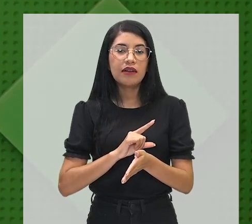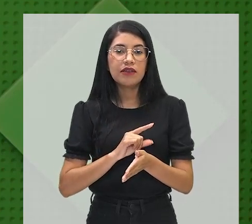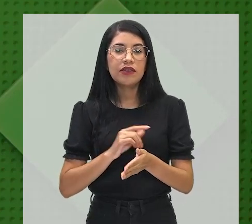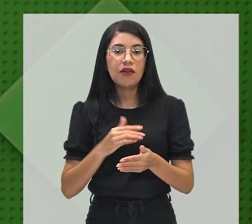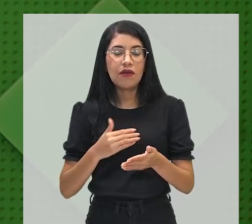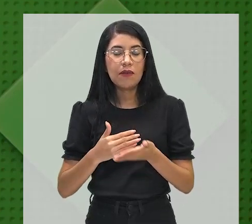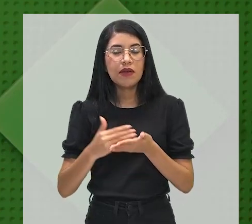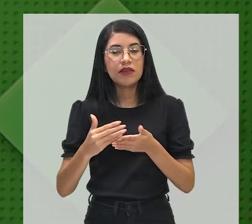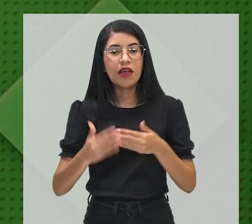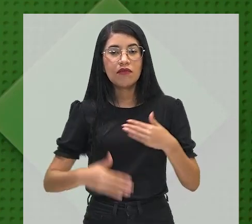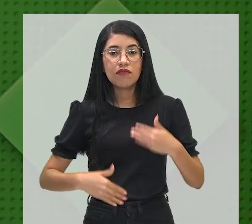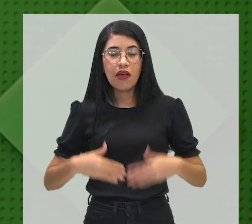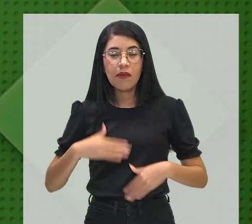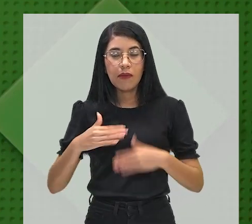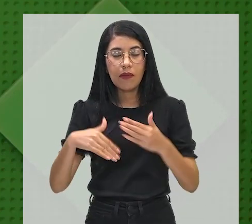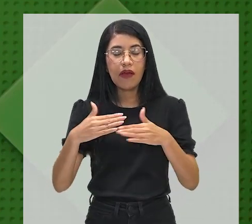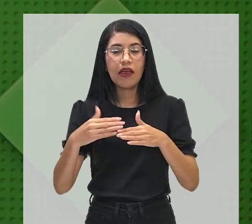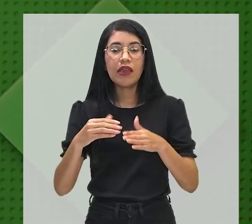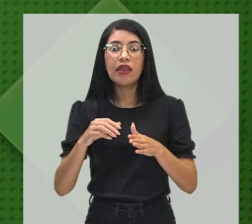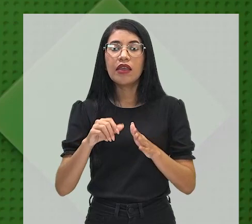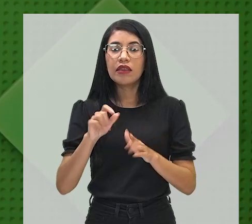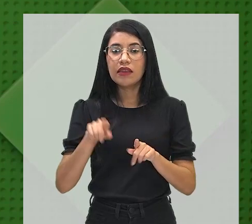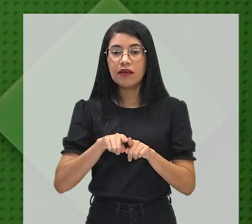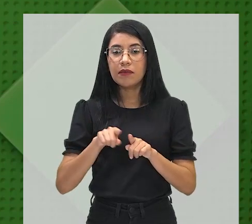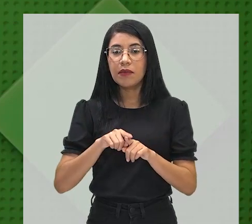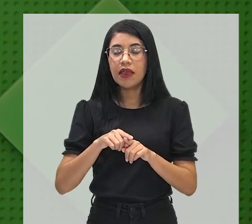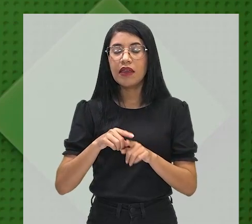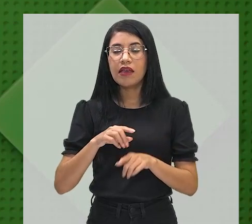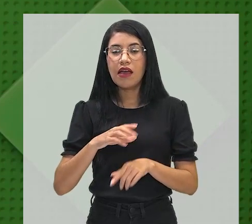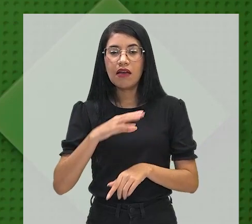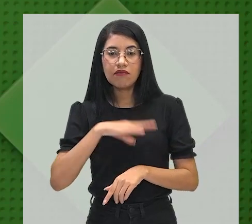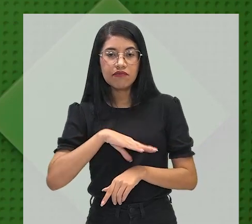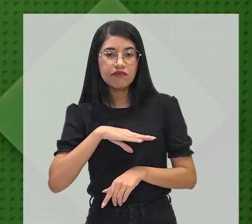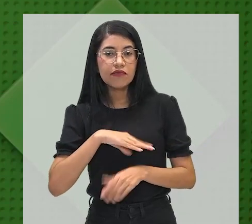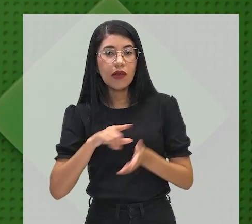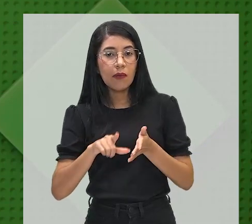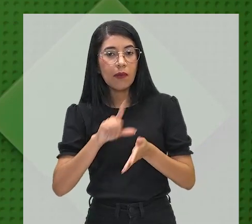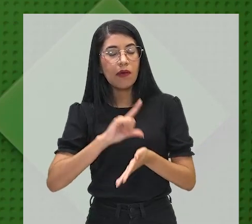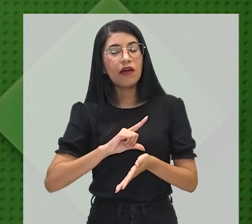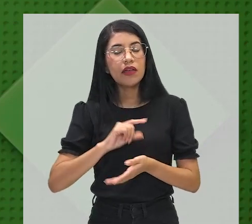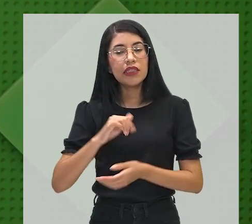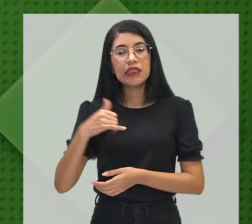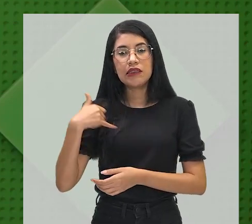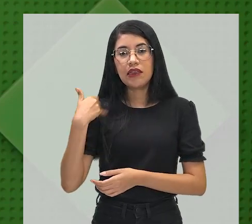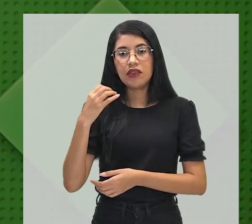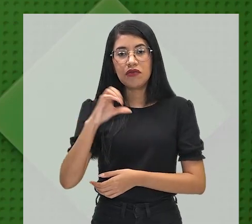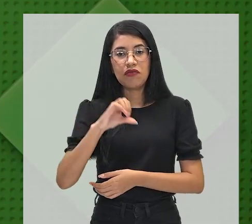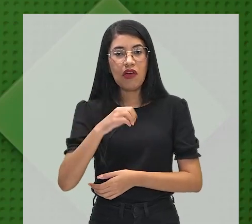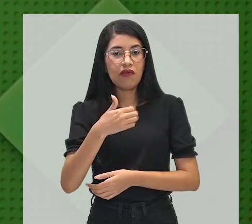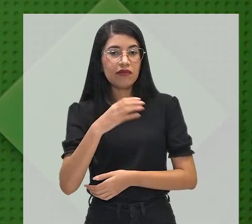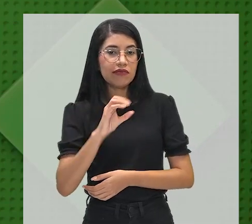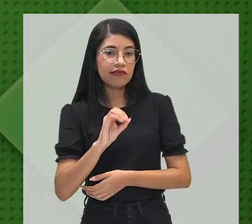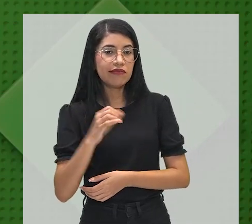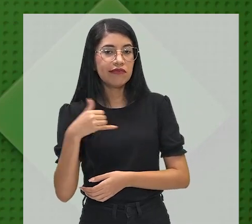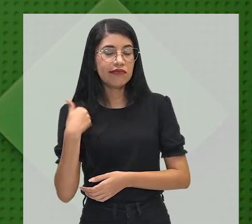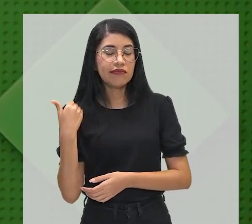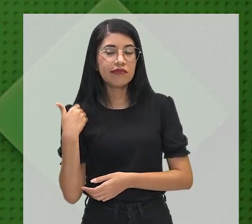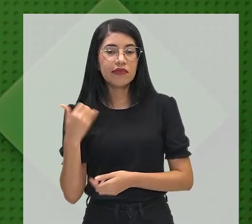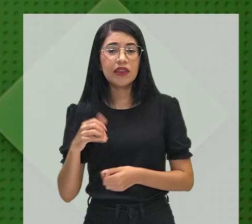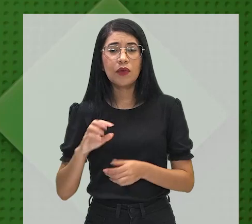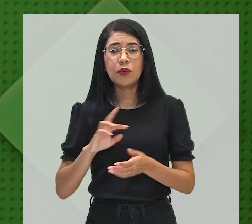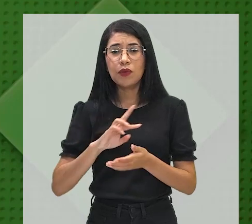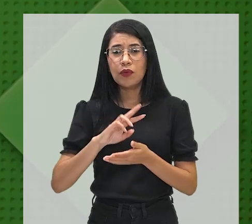nessa puberdade um pouco mais cedo e a menstruação também tem acontecido mais cedo, né, por volta de 9, 10 anos. Então, isso